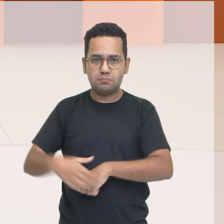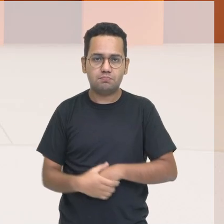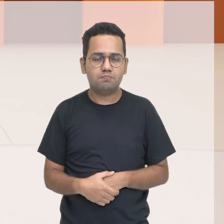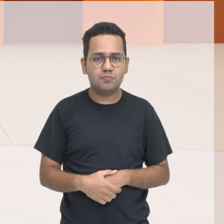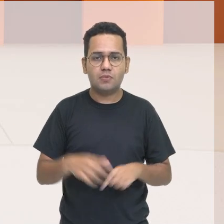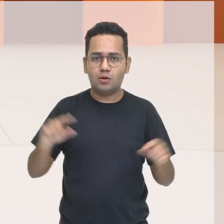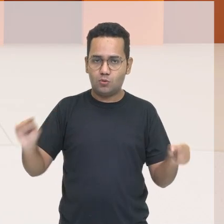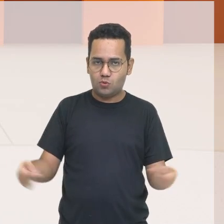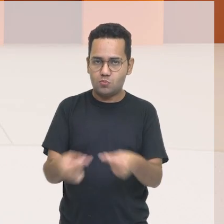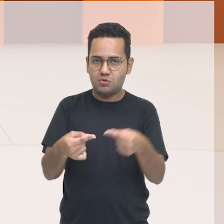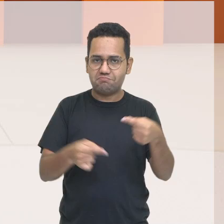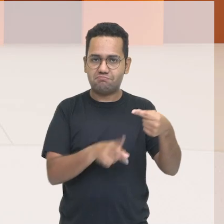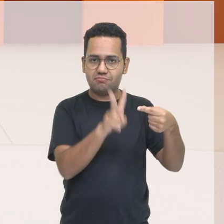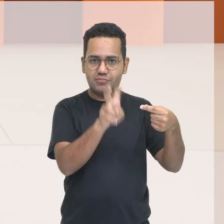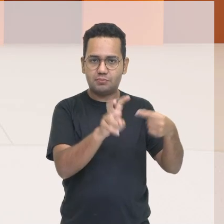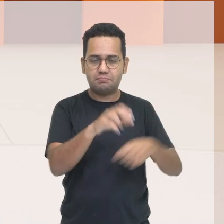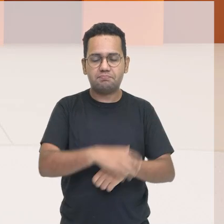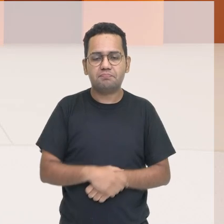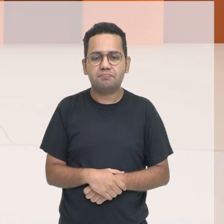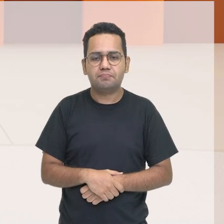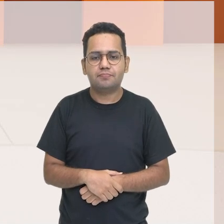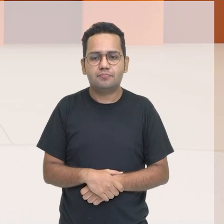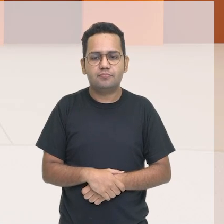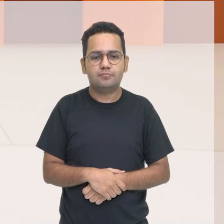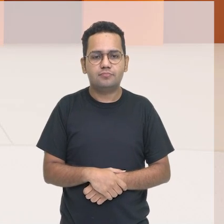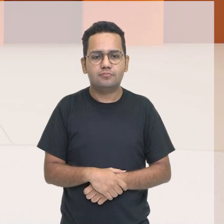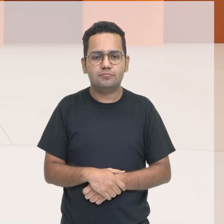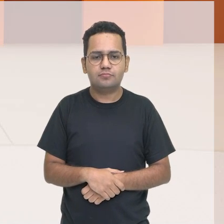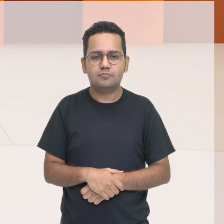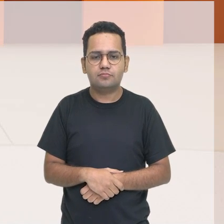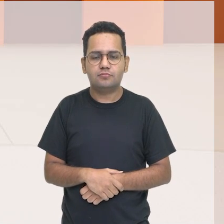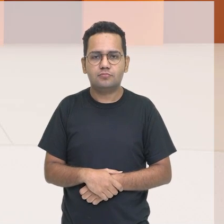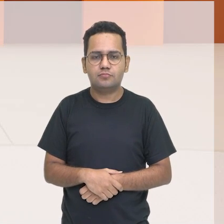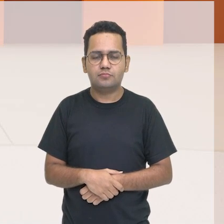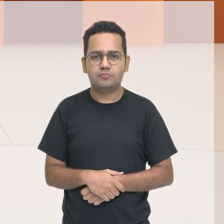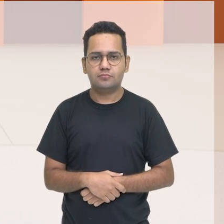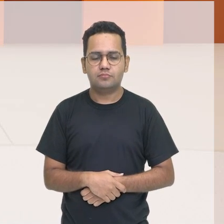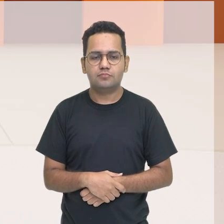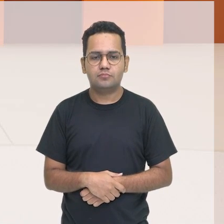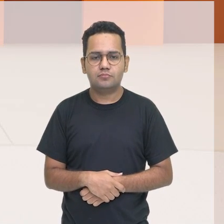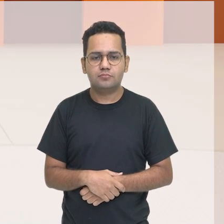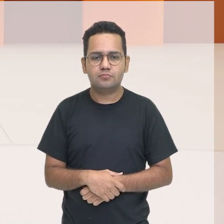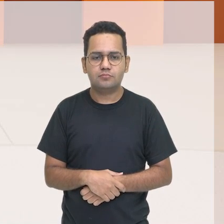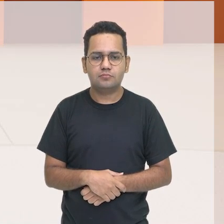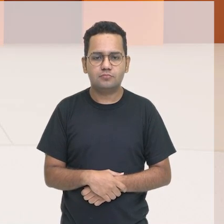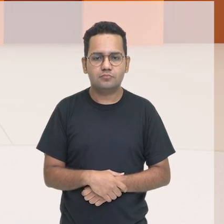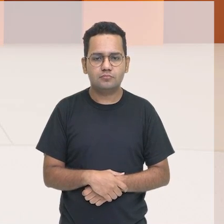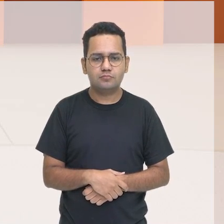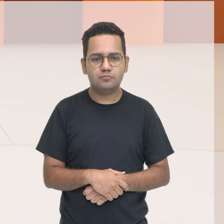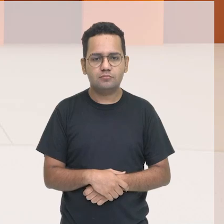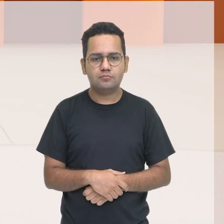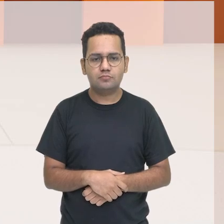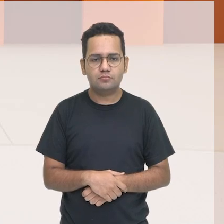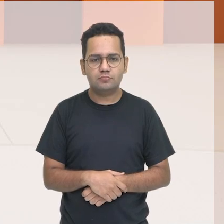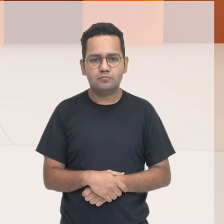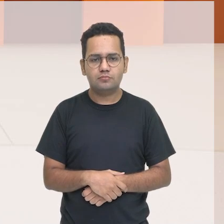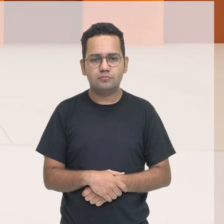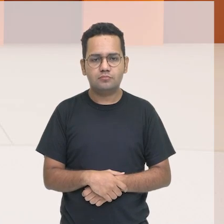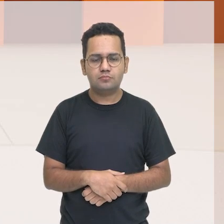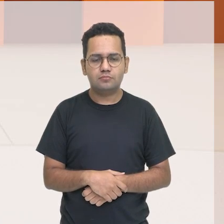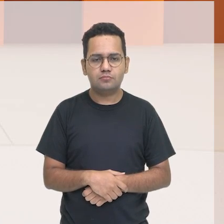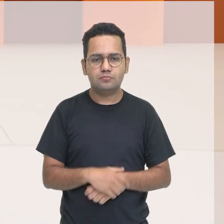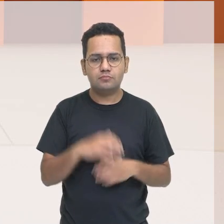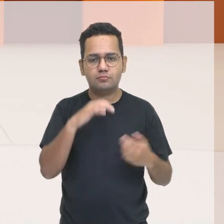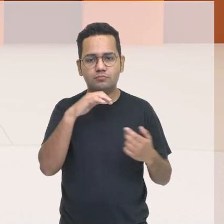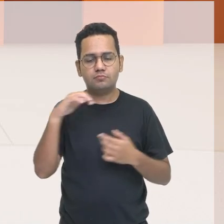certo? Muito bem. E aí, nós vamos trazer agora a questão das formas